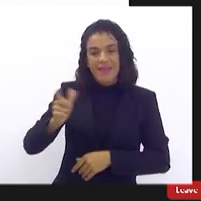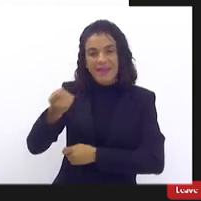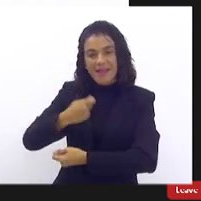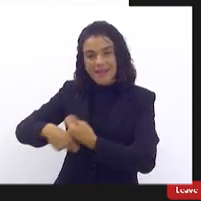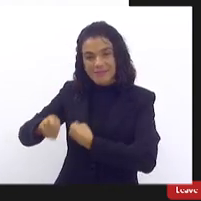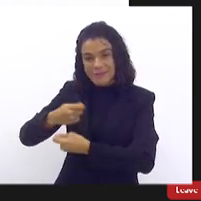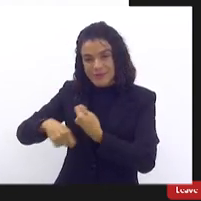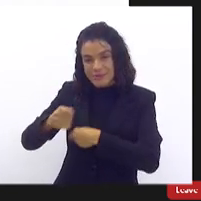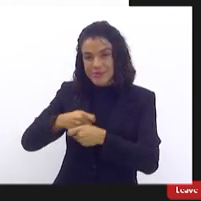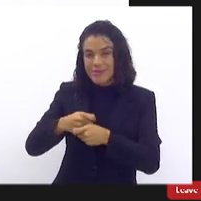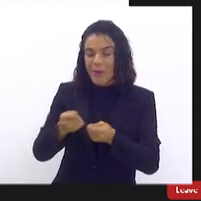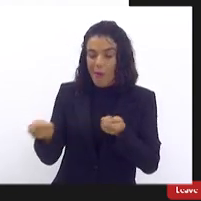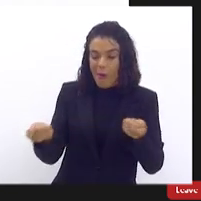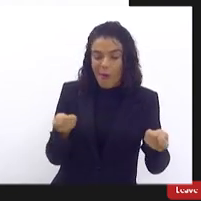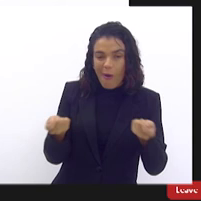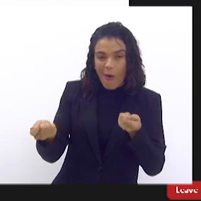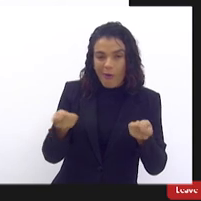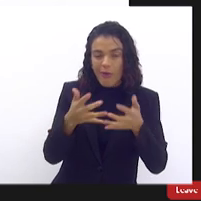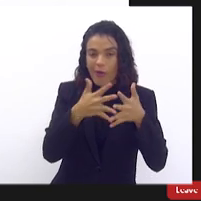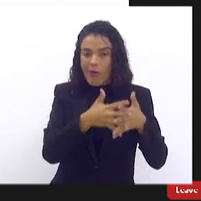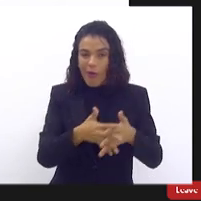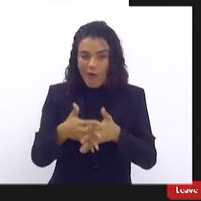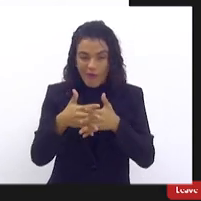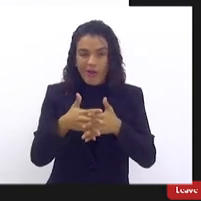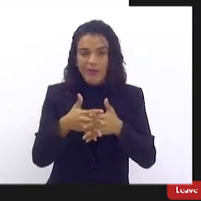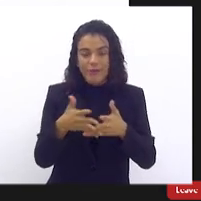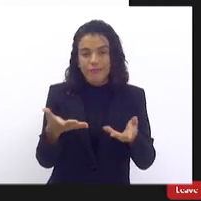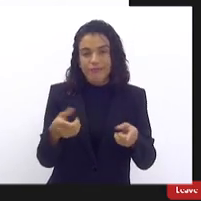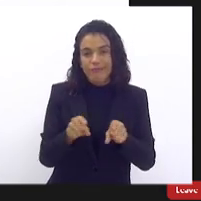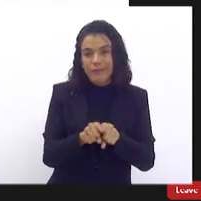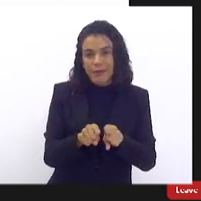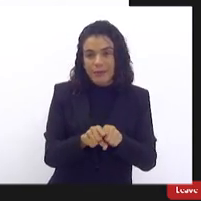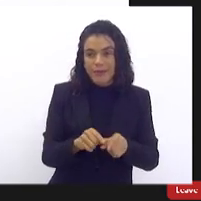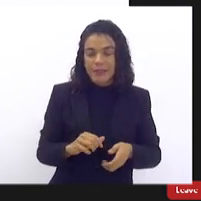fazer mediação de conflito e campanhas preventivas,